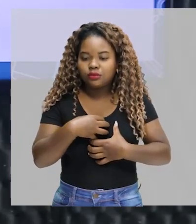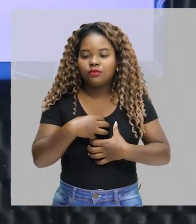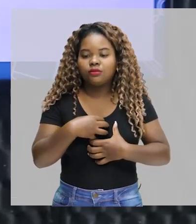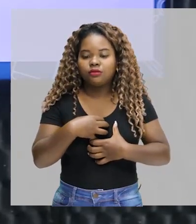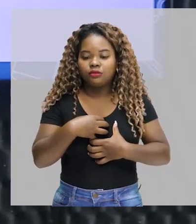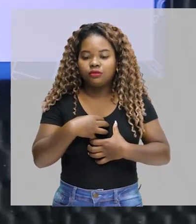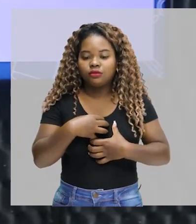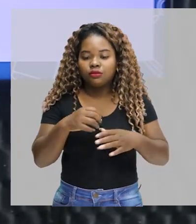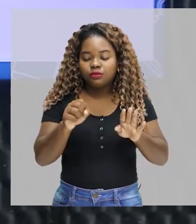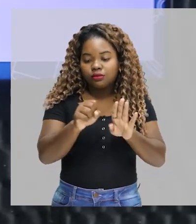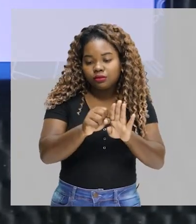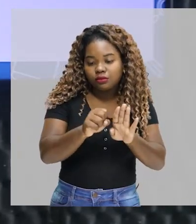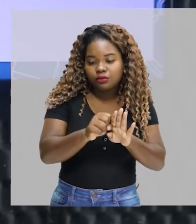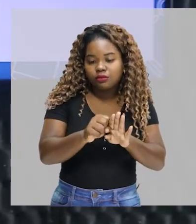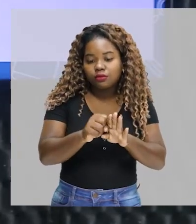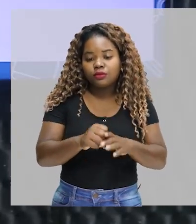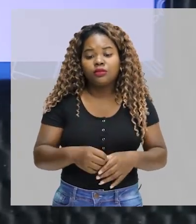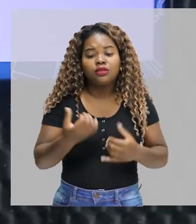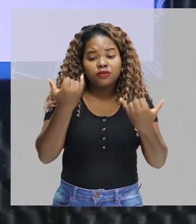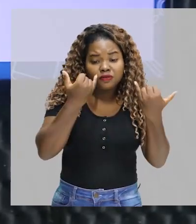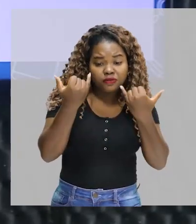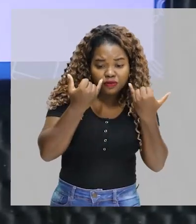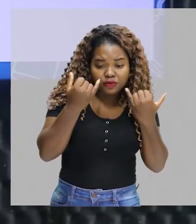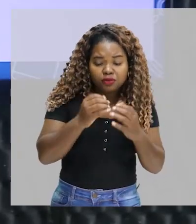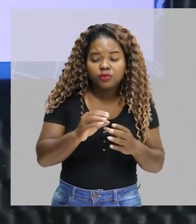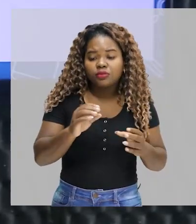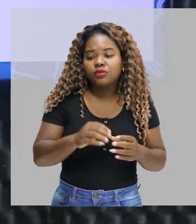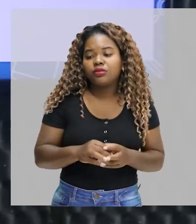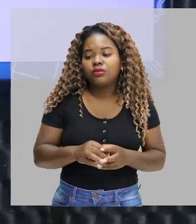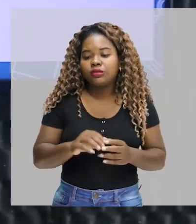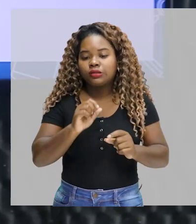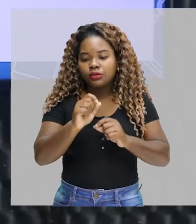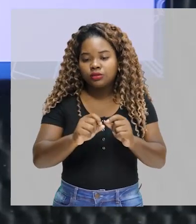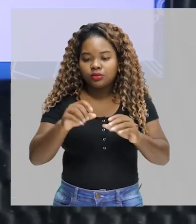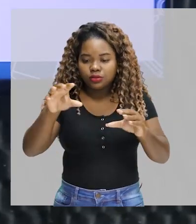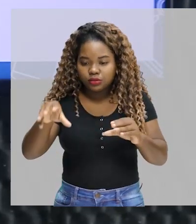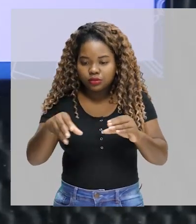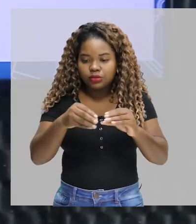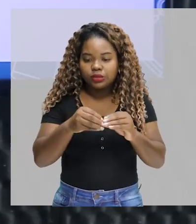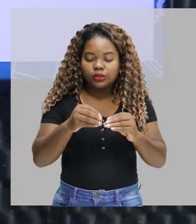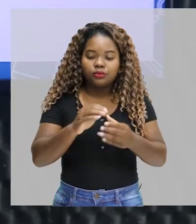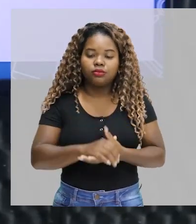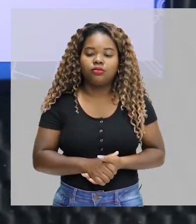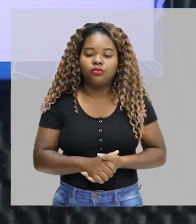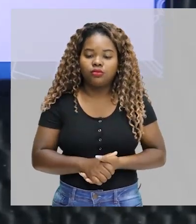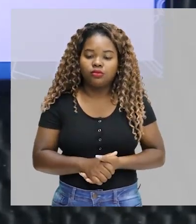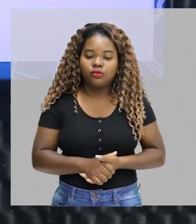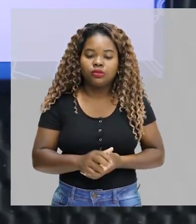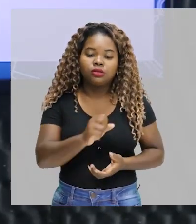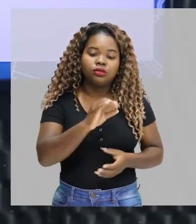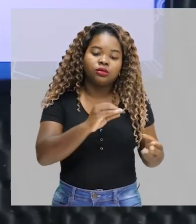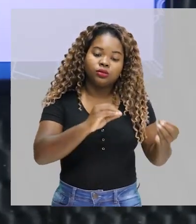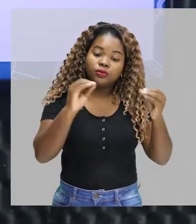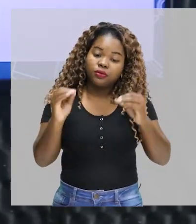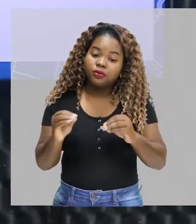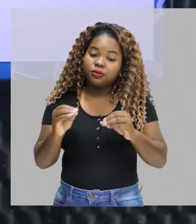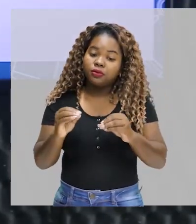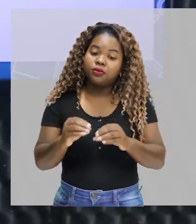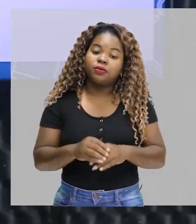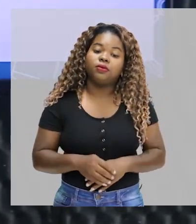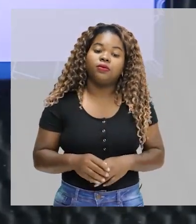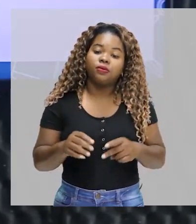um substantivo. Ele oferece informações adicionais. Por exemplo, se você coloca um pronome